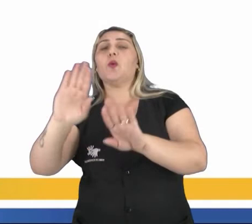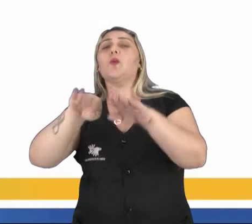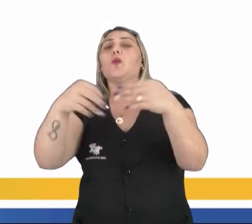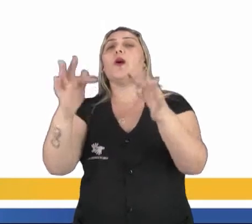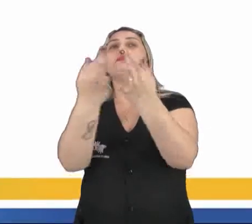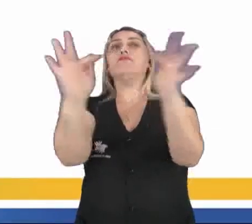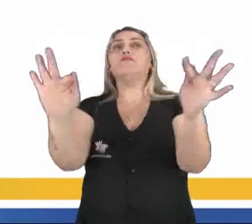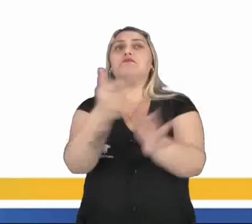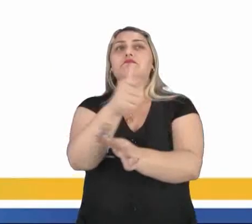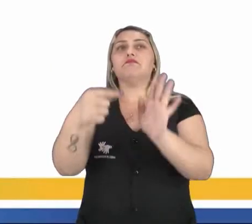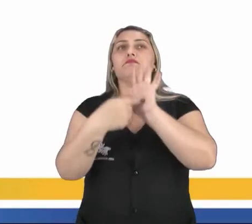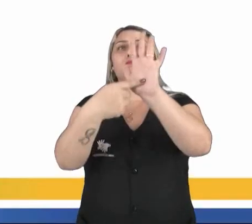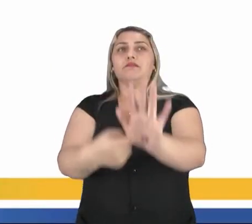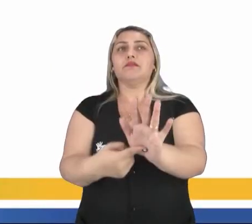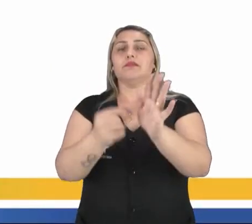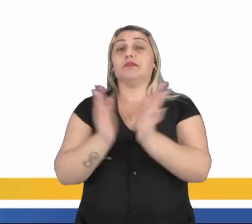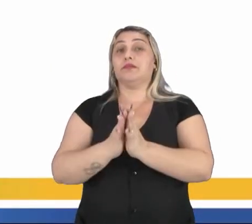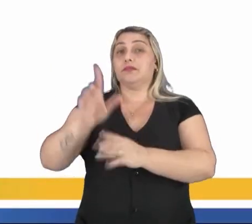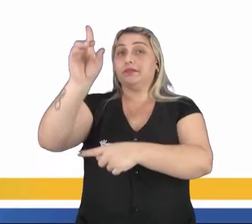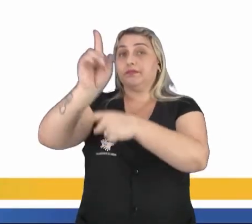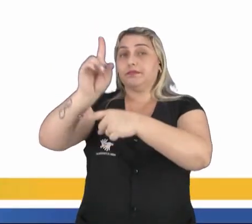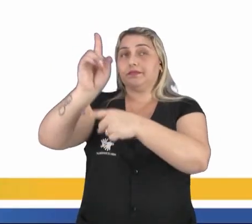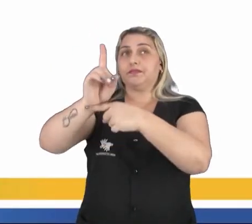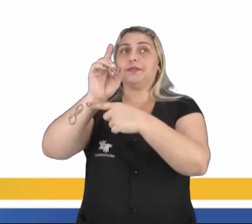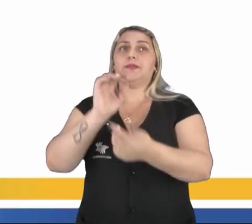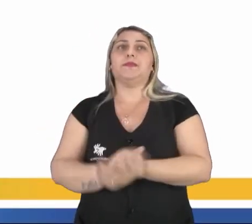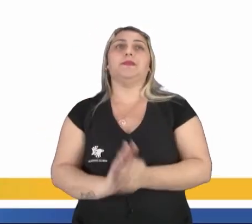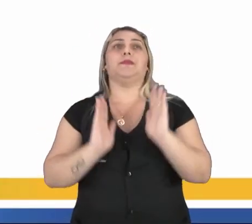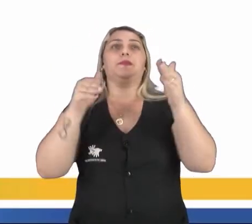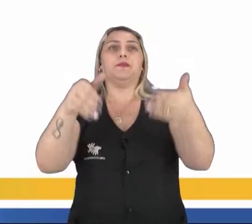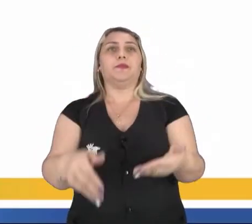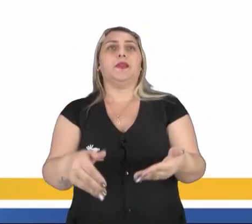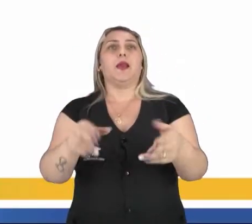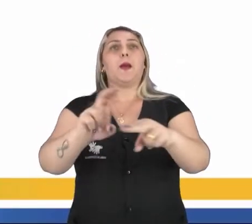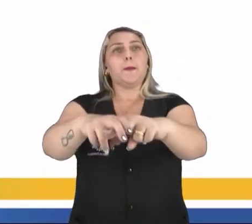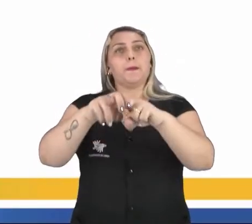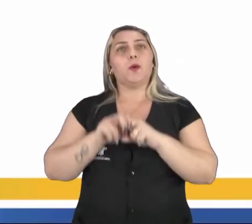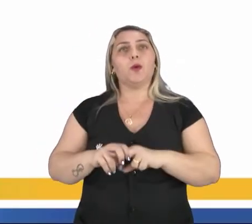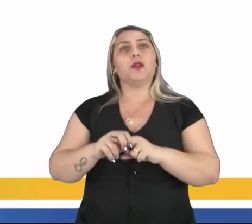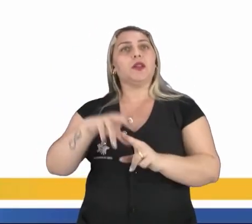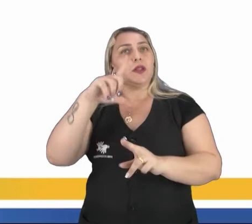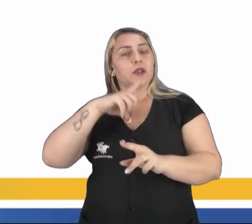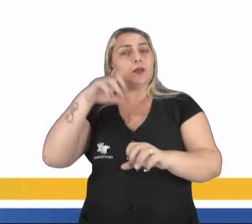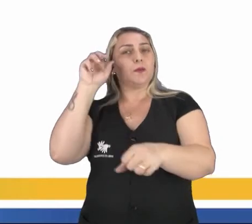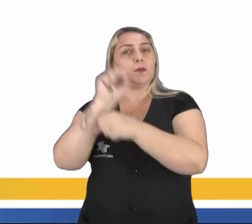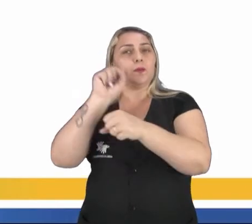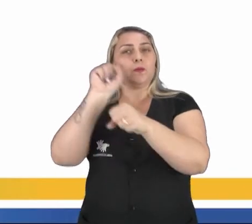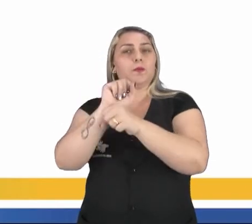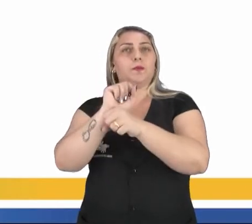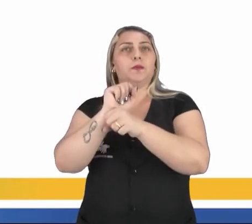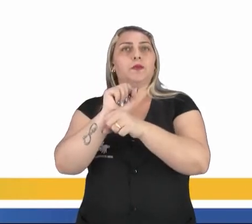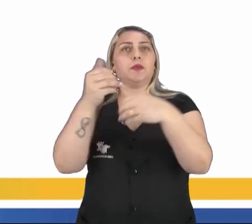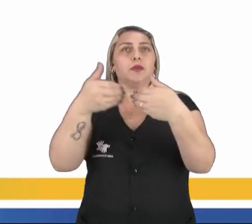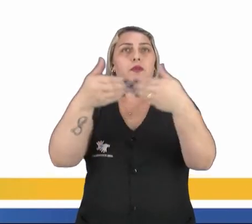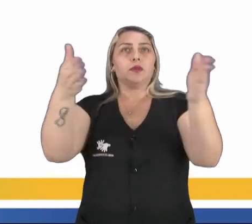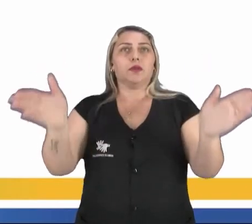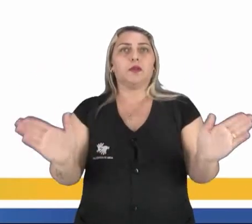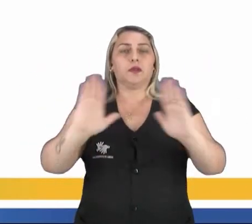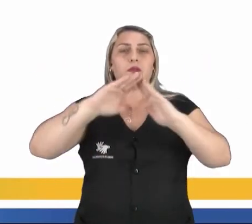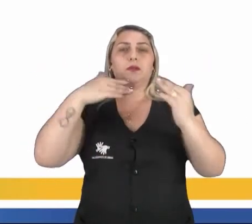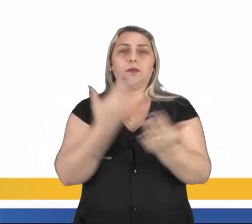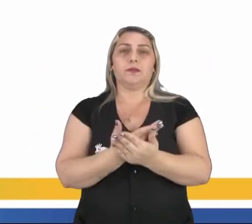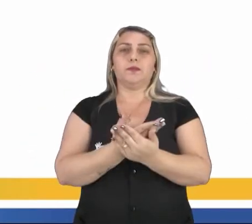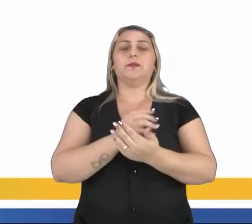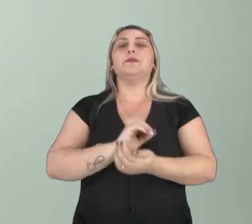coordenada assindética? A letra D. Cheguei cedo, portanto não terei de esperar a